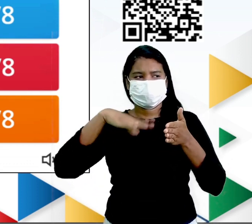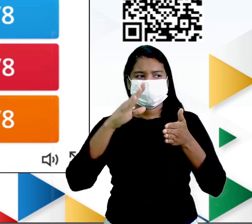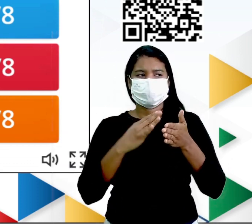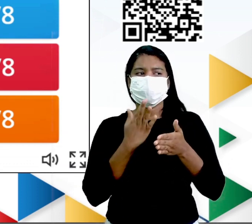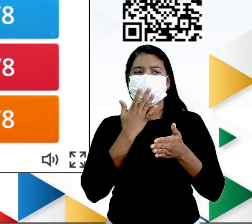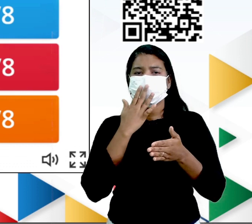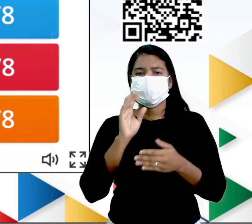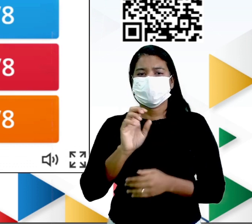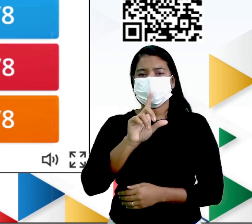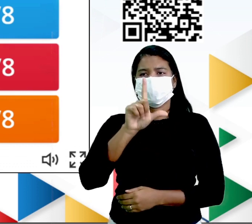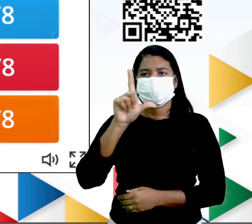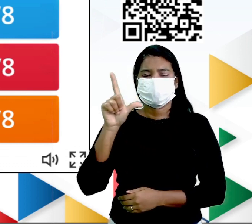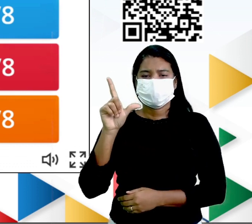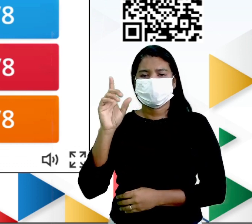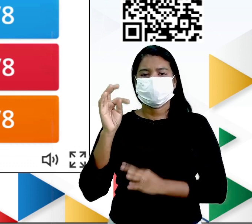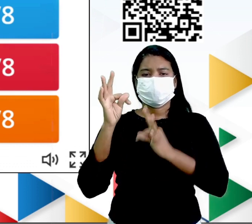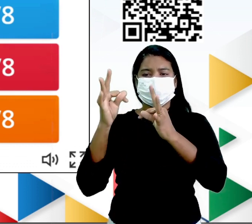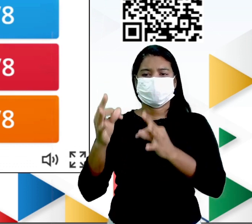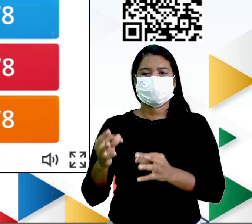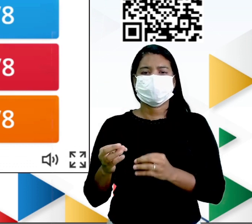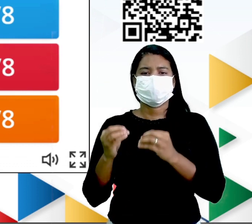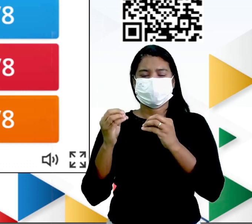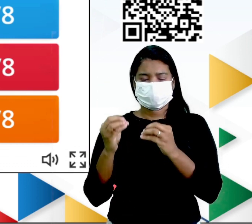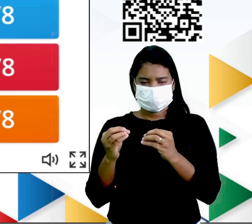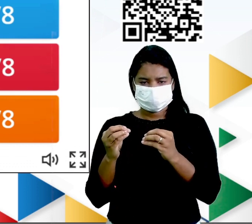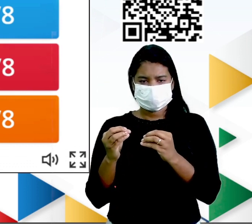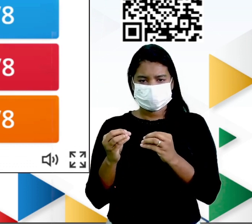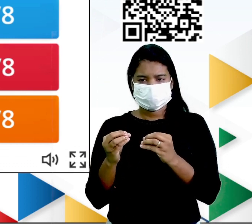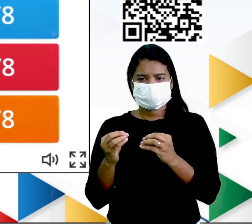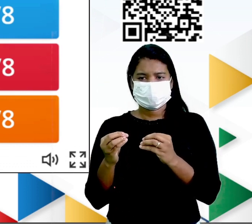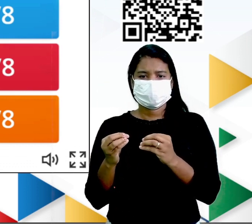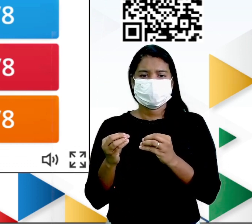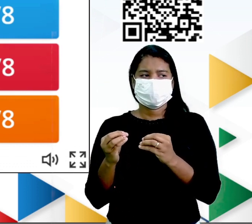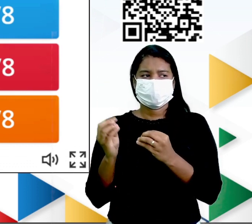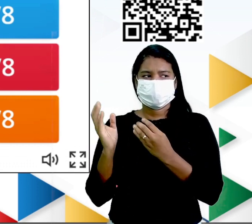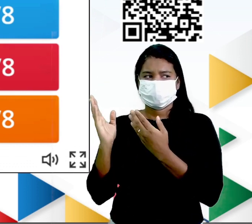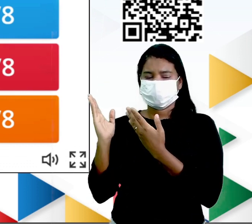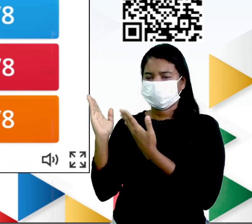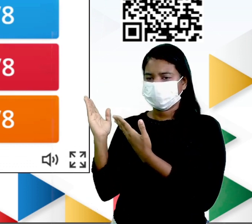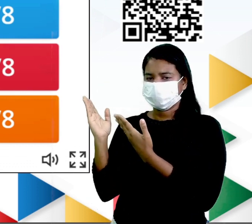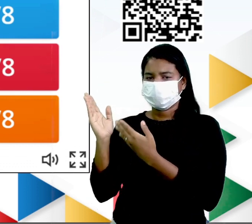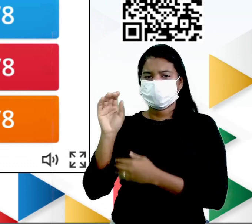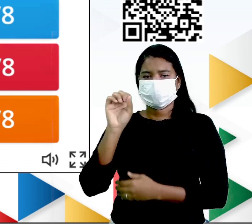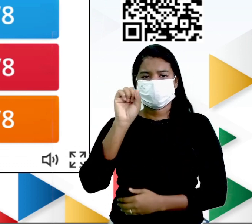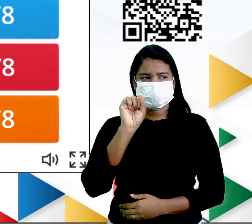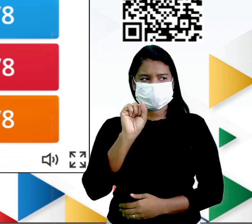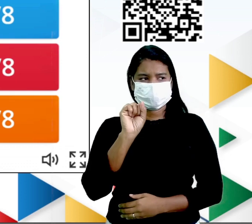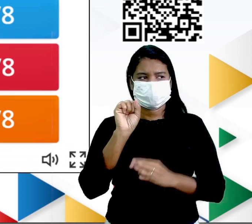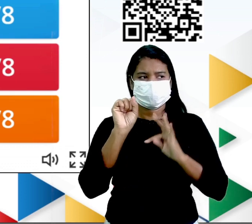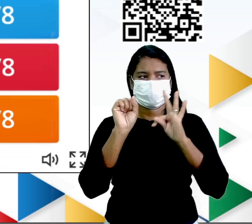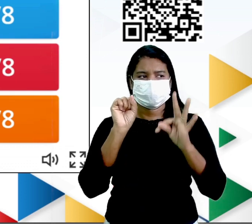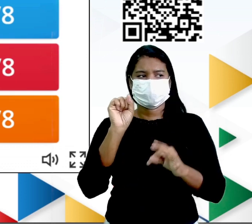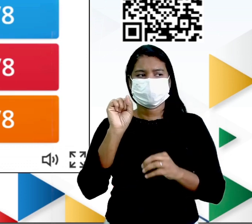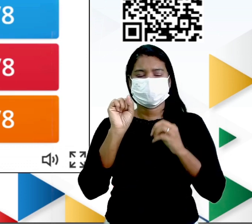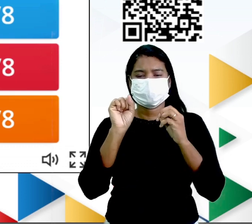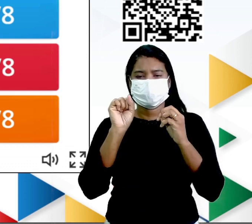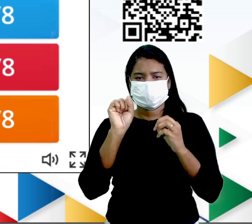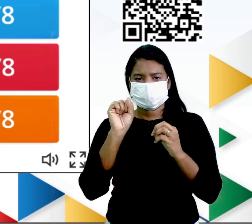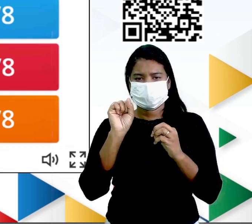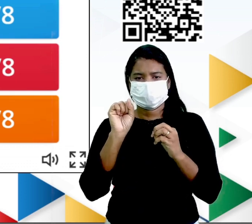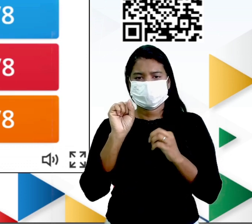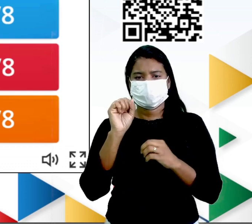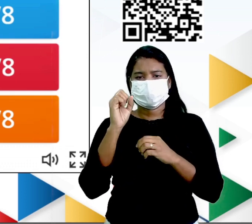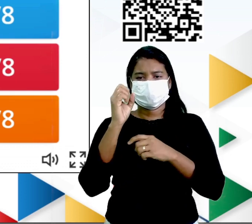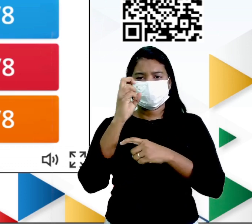azul, para o todo. Quantos quadradinhos contém esse retângulo? Tem 8 no total. Então, a relação é de 5